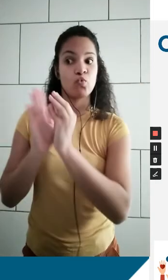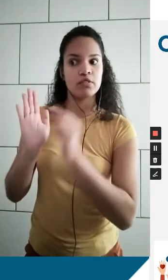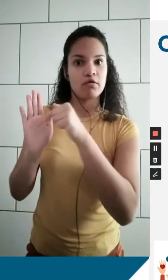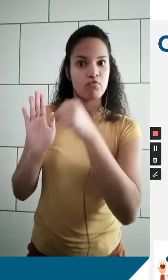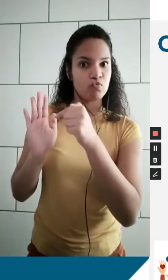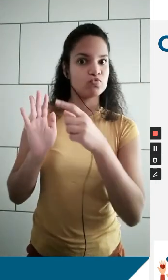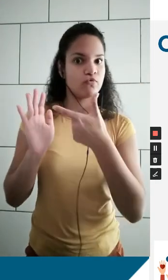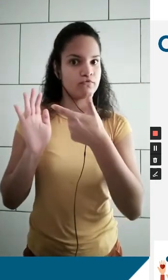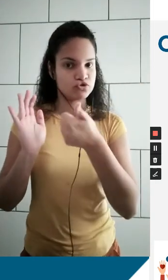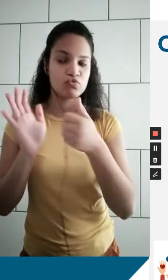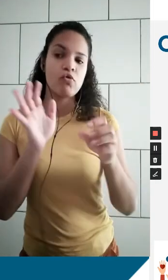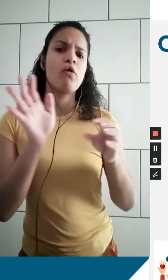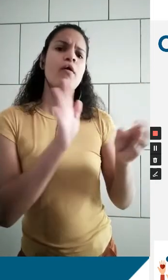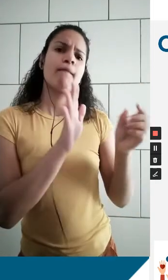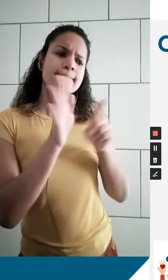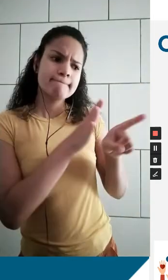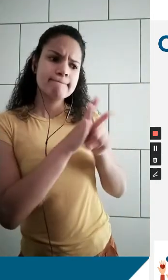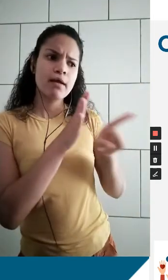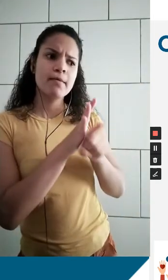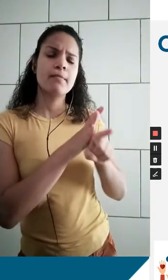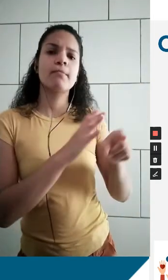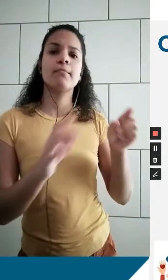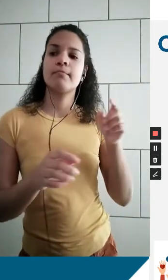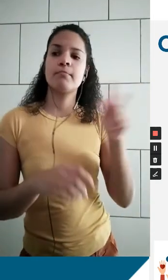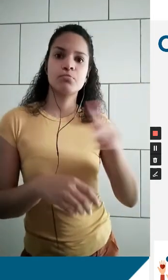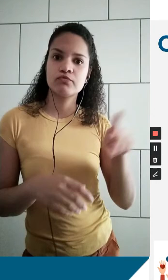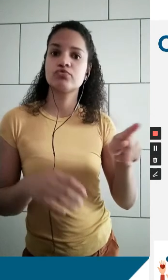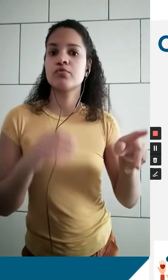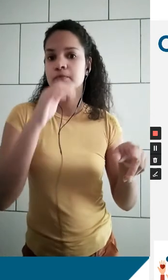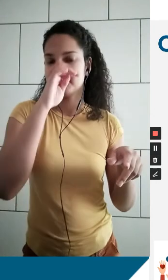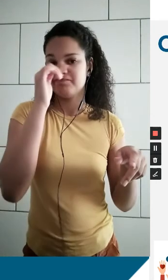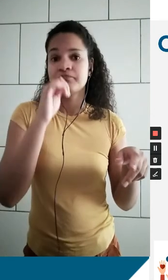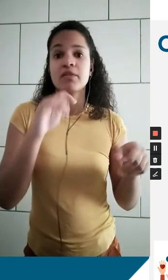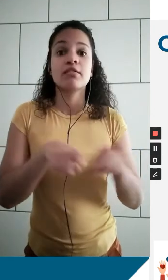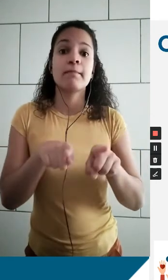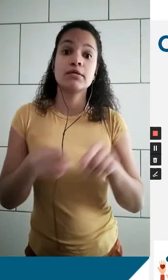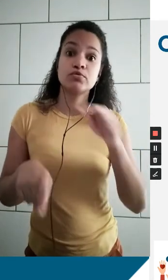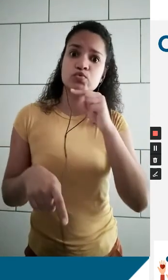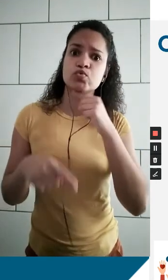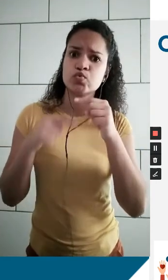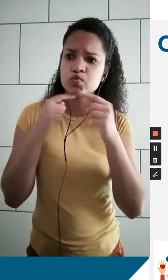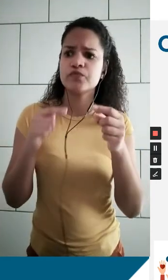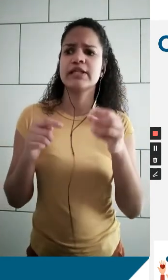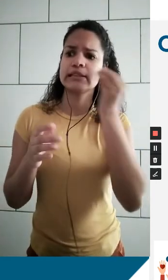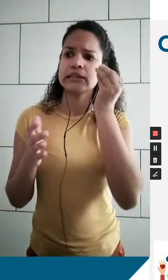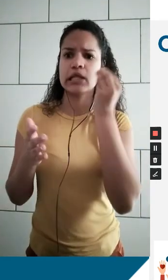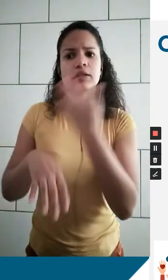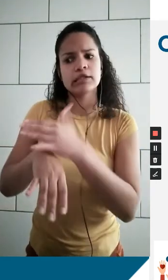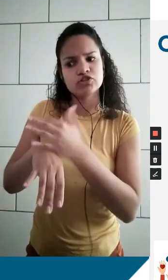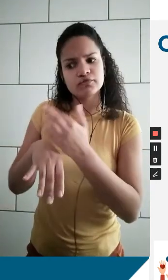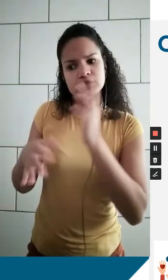relacionadas ao conteúdo com os seus mediadores. Aprofundar o conhecimento, tirar as suas dúvidas, tentem fazer as